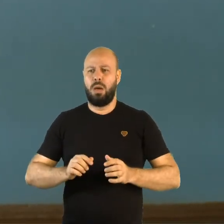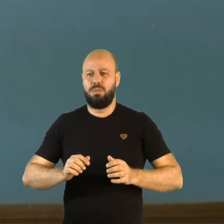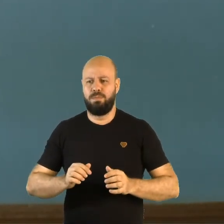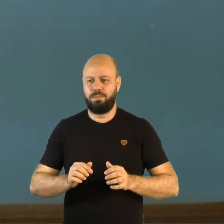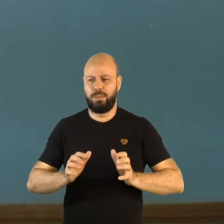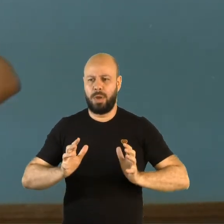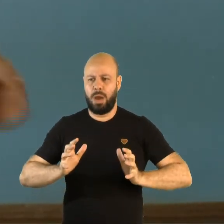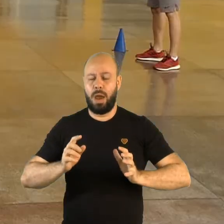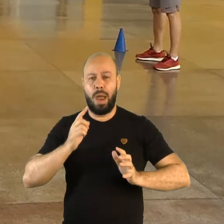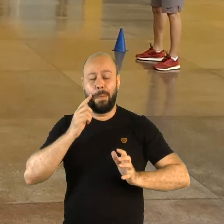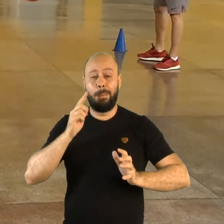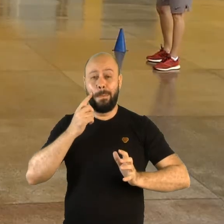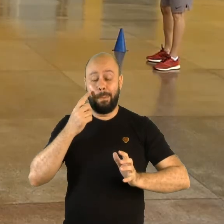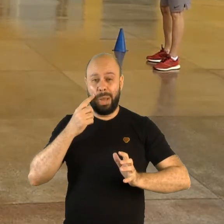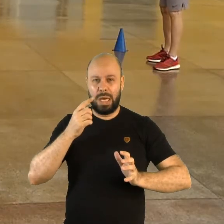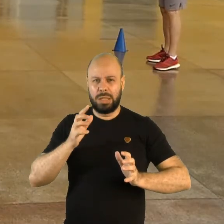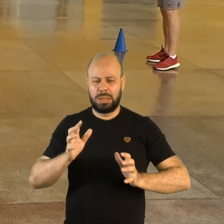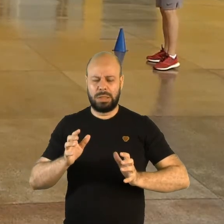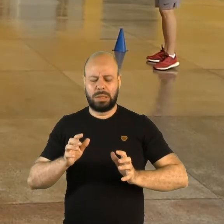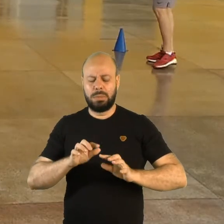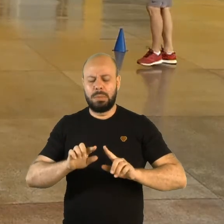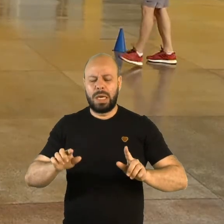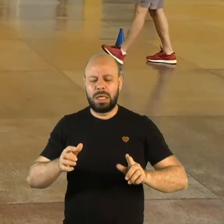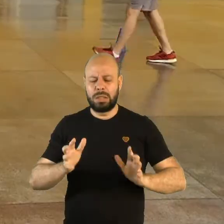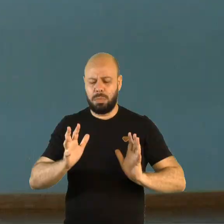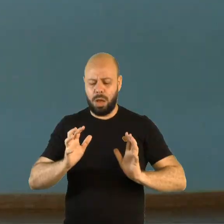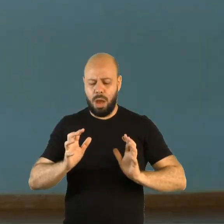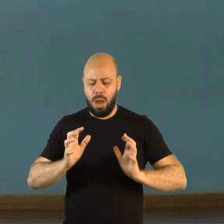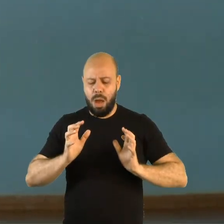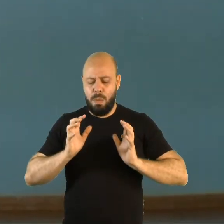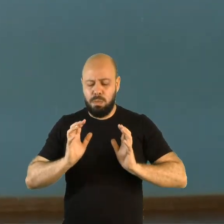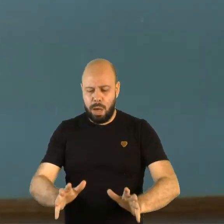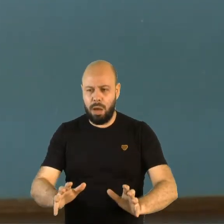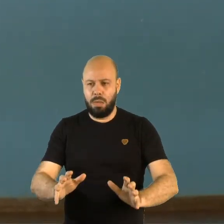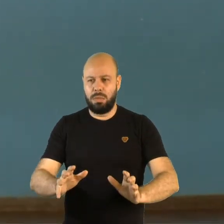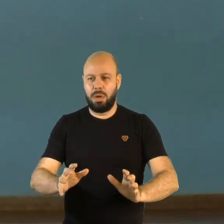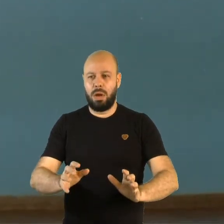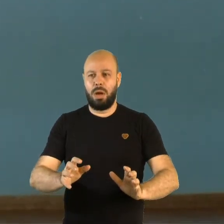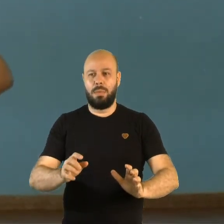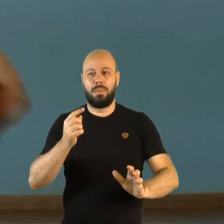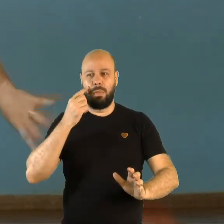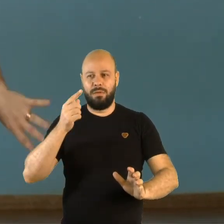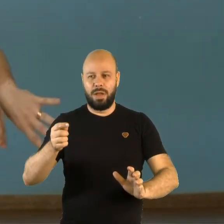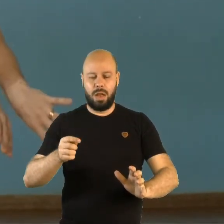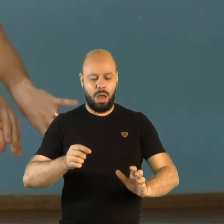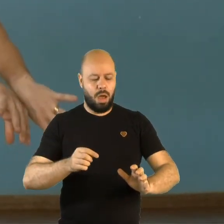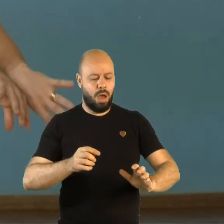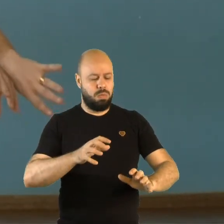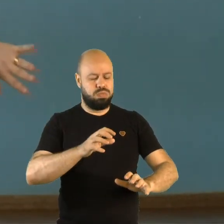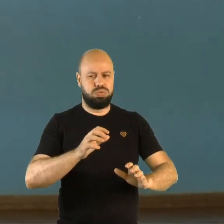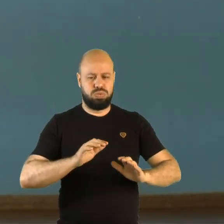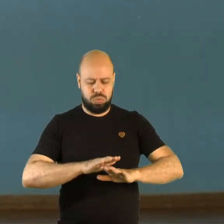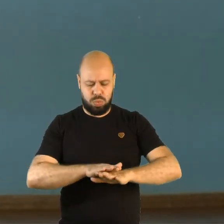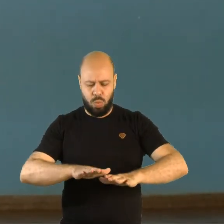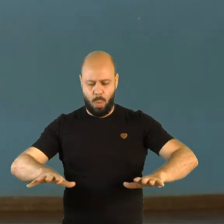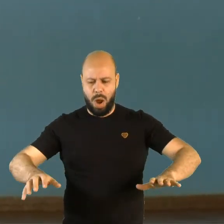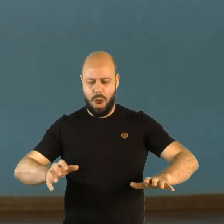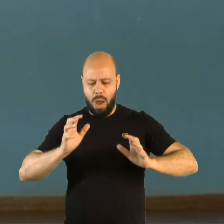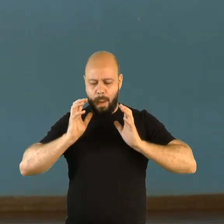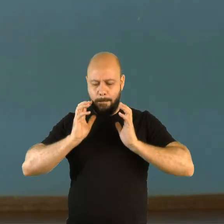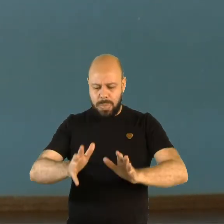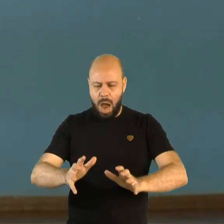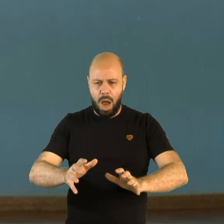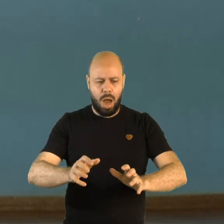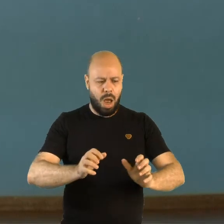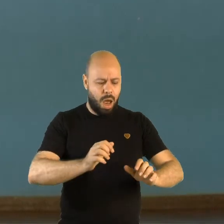bola vai picar na frente do colega e isso ó sempre numa distância